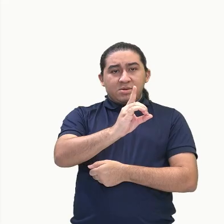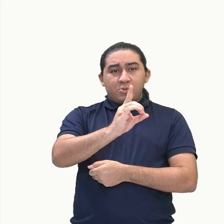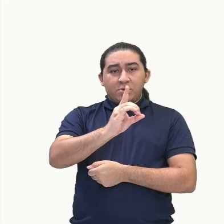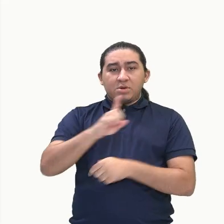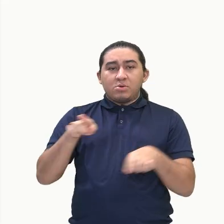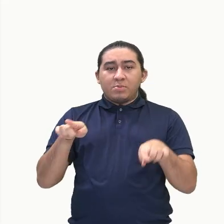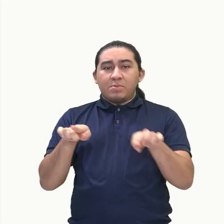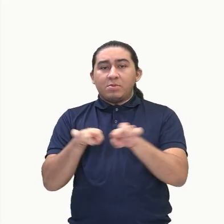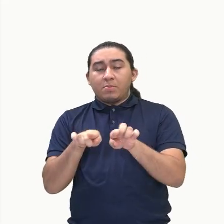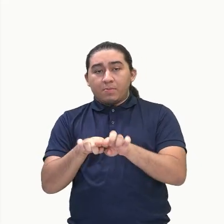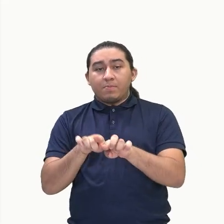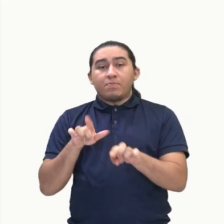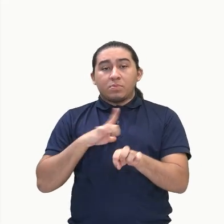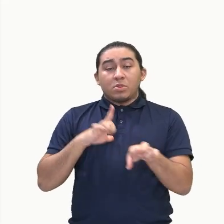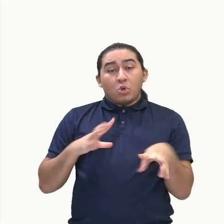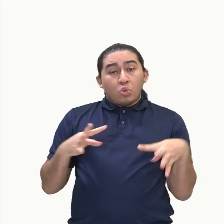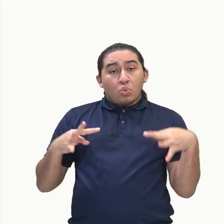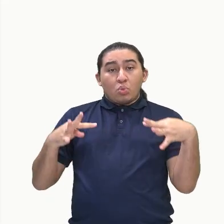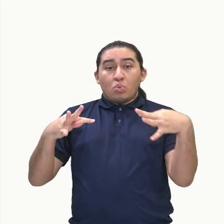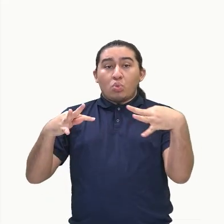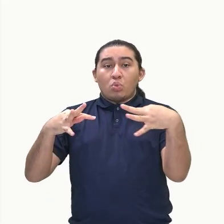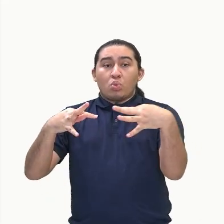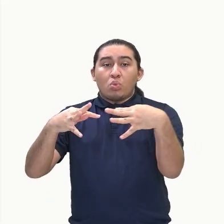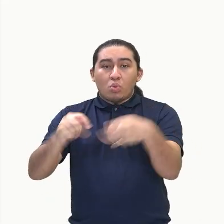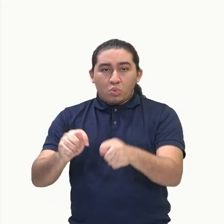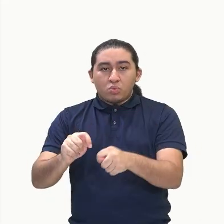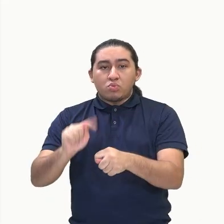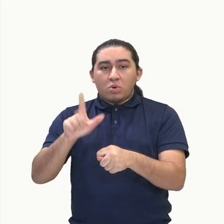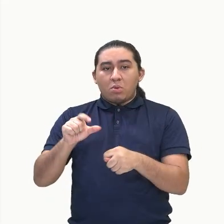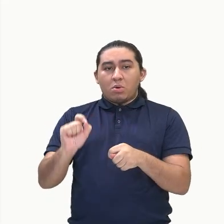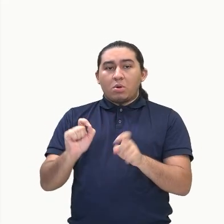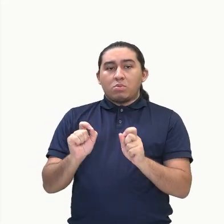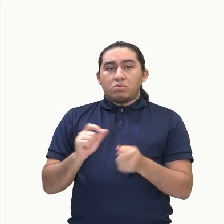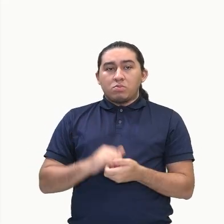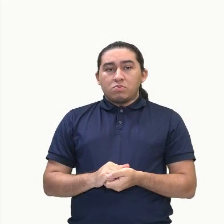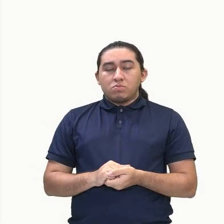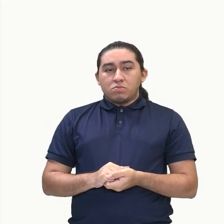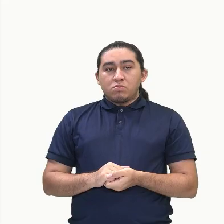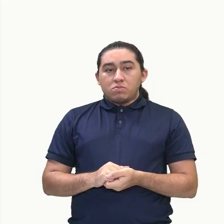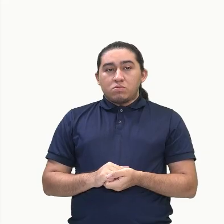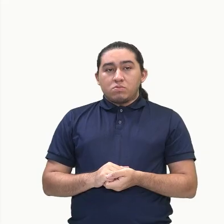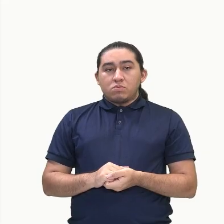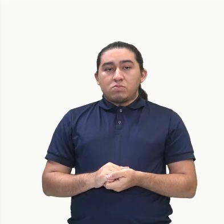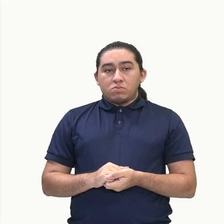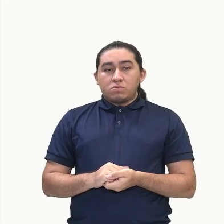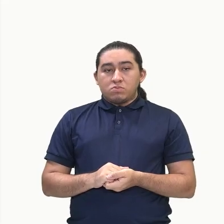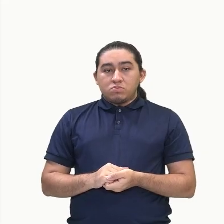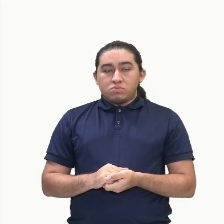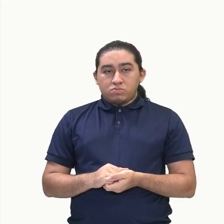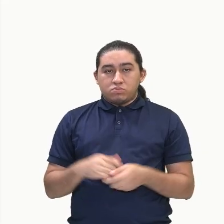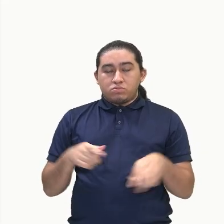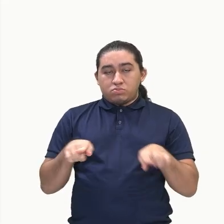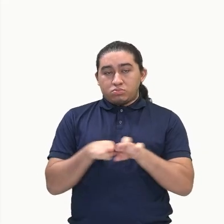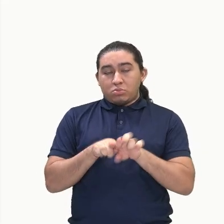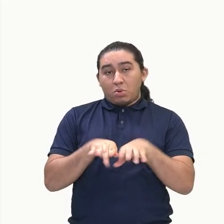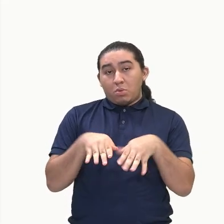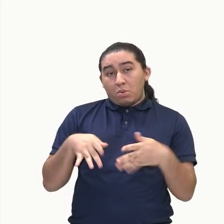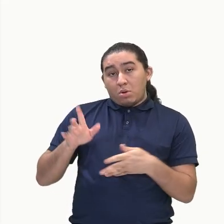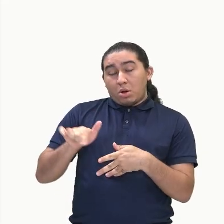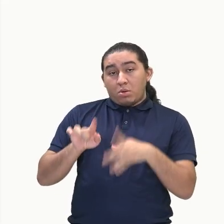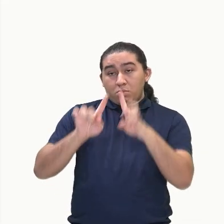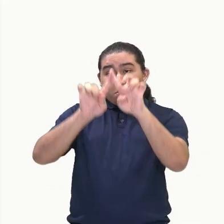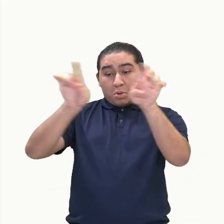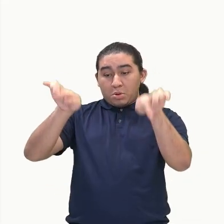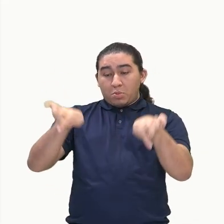vou somar todos os valores, esse vai ser o perímetro. Então, qual é o conceito de perímetro? Perímetro é